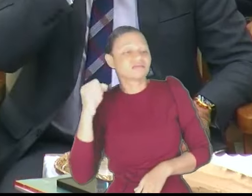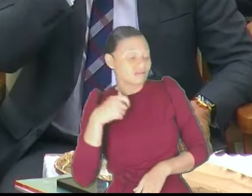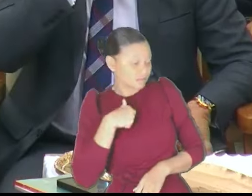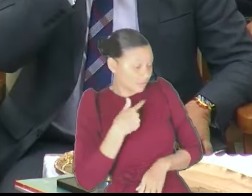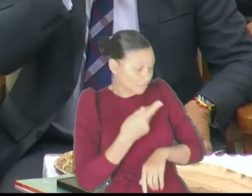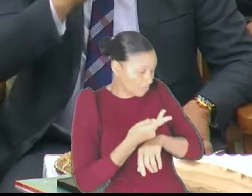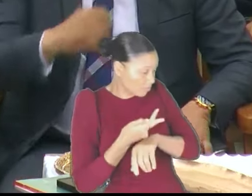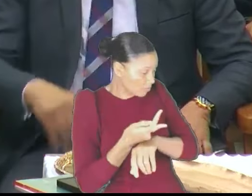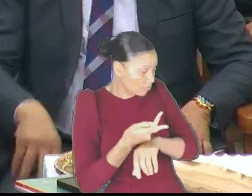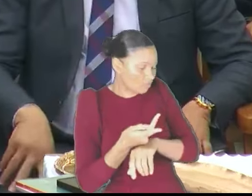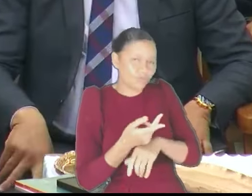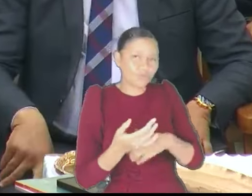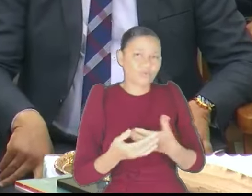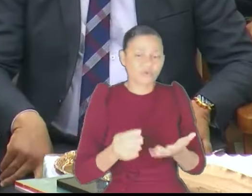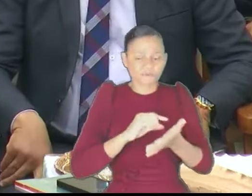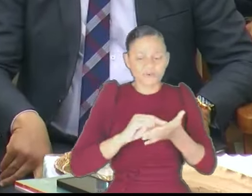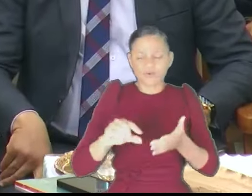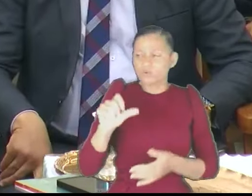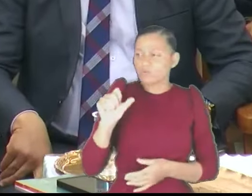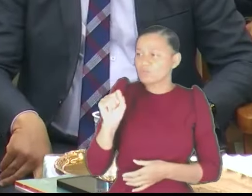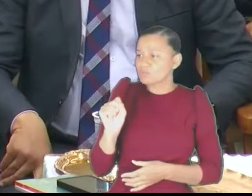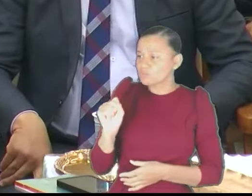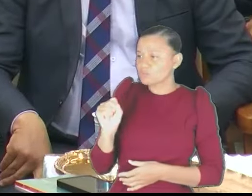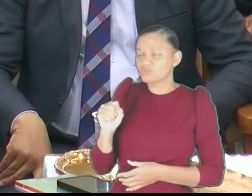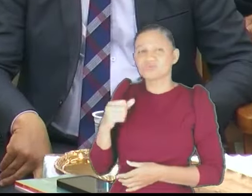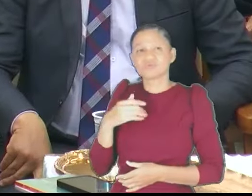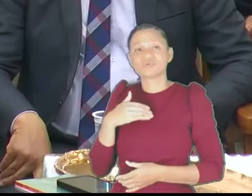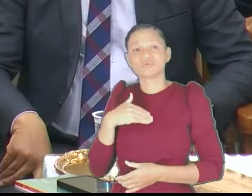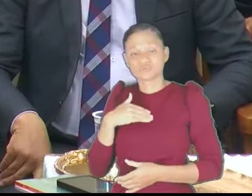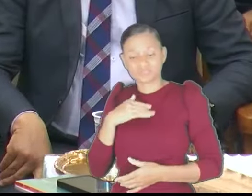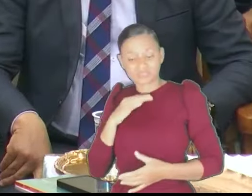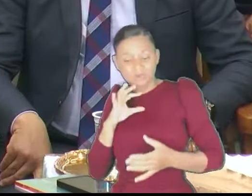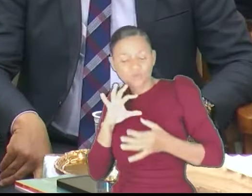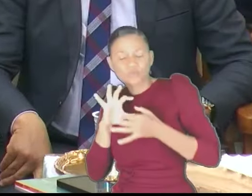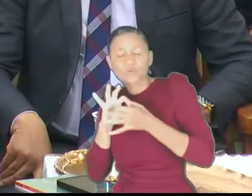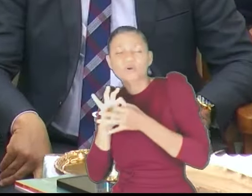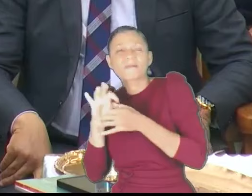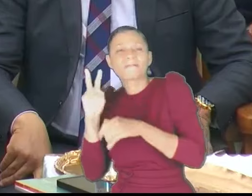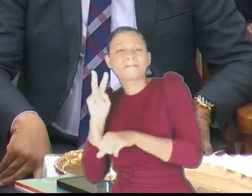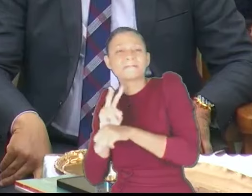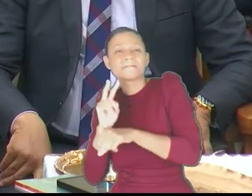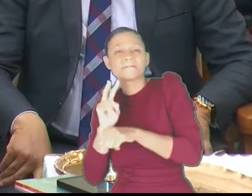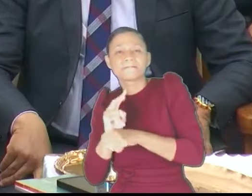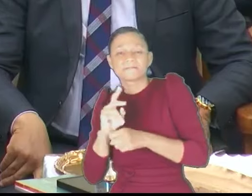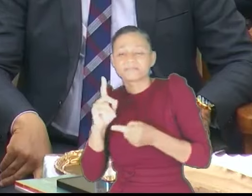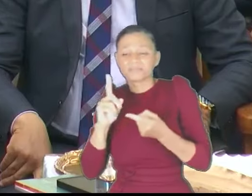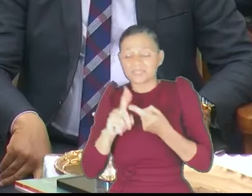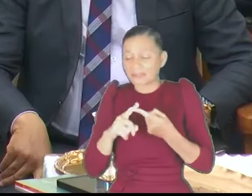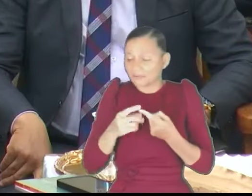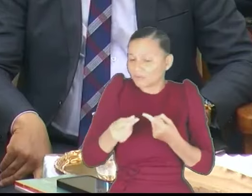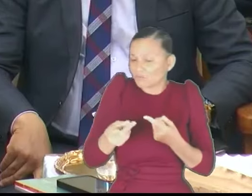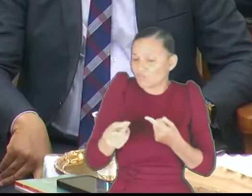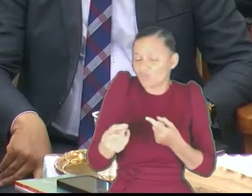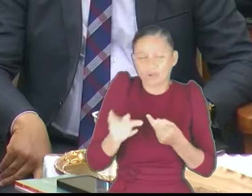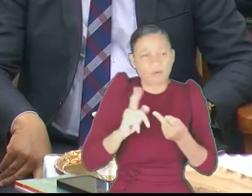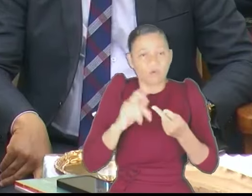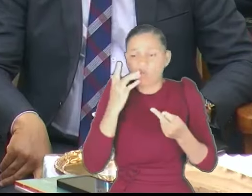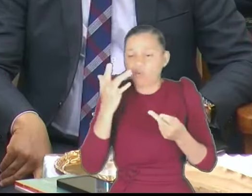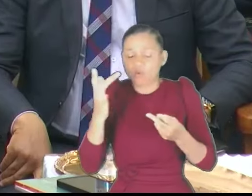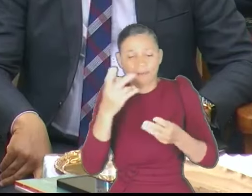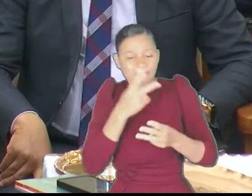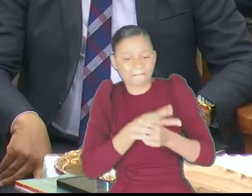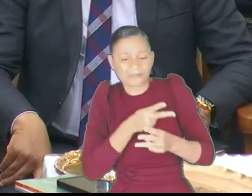achar? Aí o verso 18 diz assim: está comigo o que? Provisão. Comigo tem bem duráveis, tem ouro, tem prata, tem riqueza.